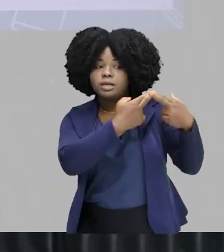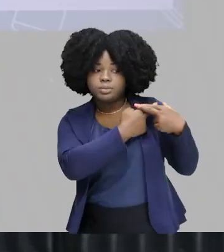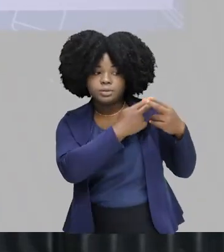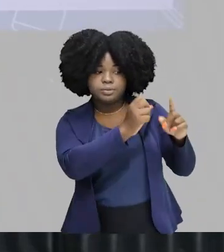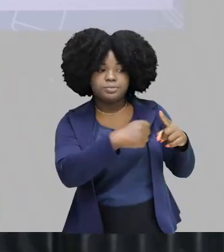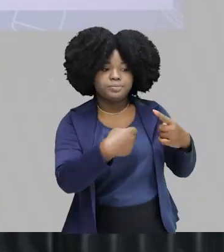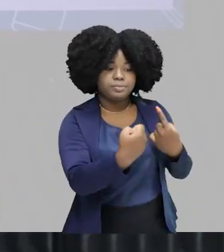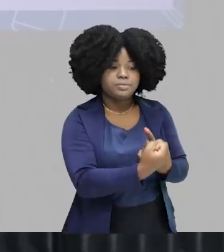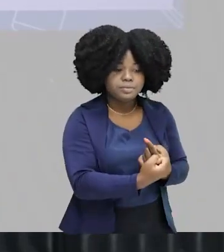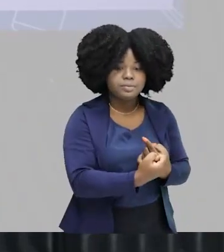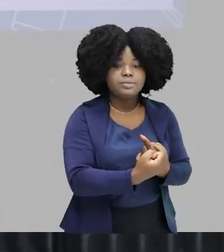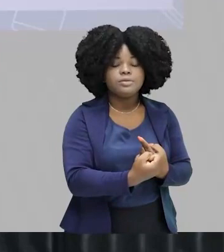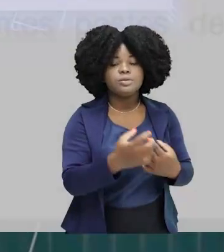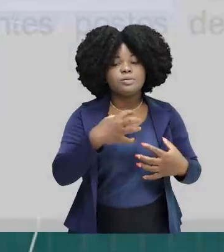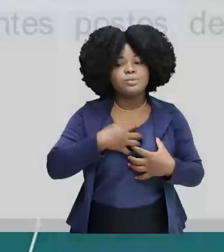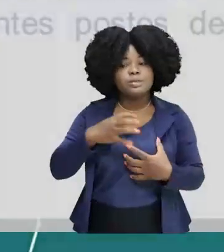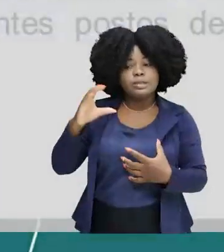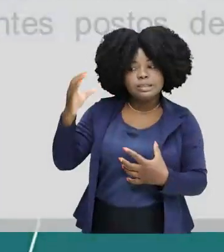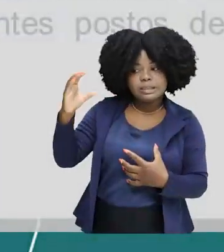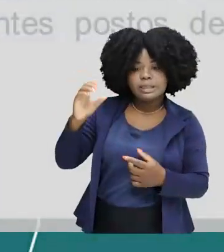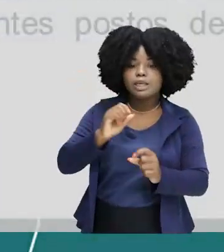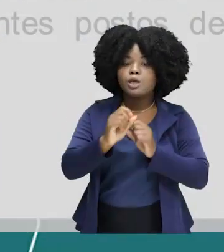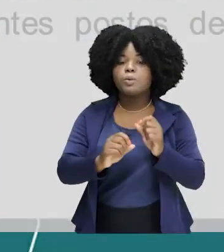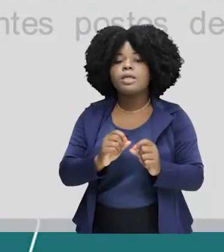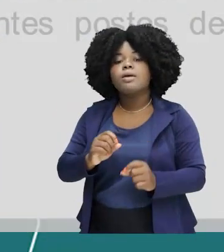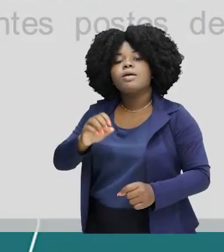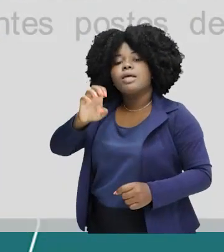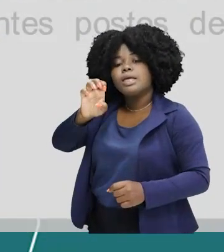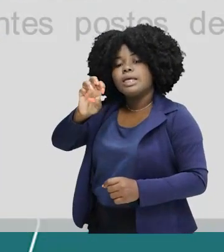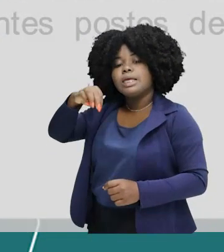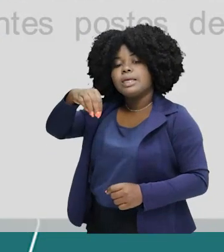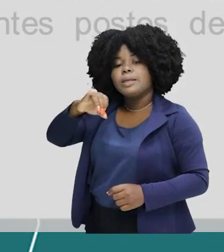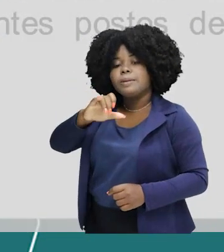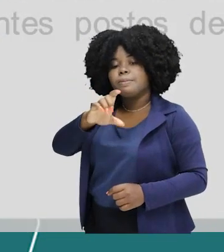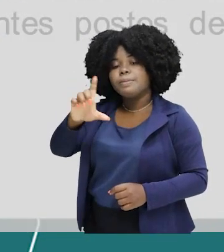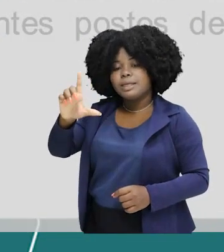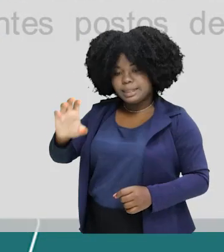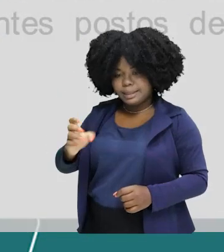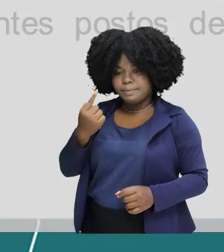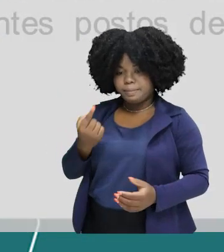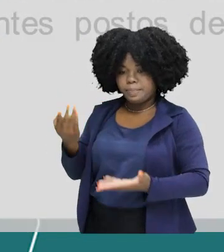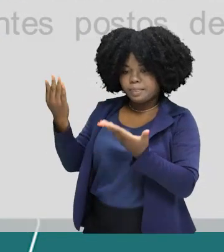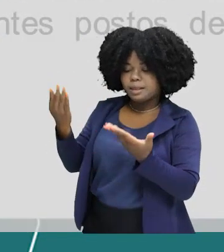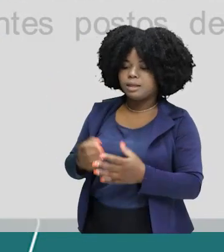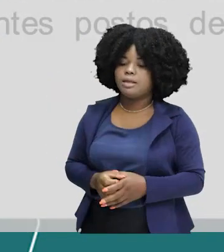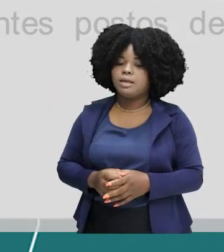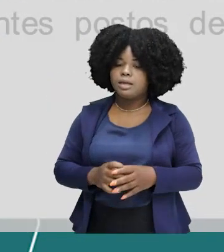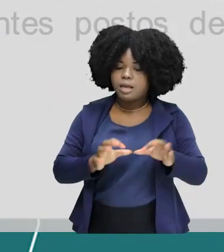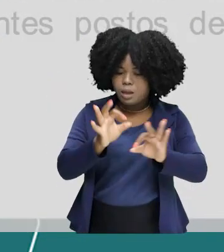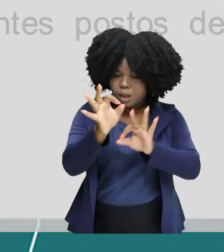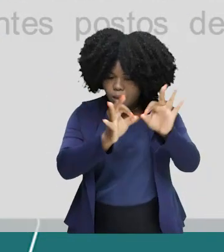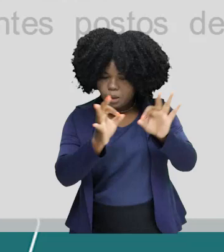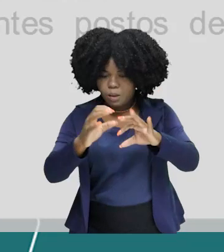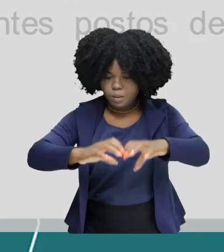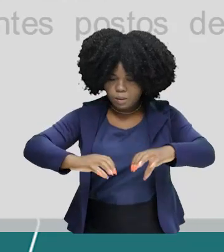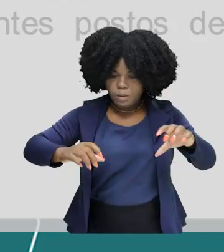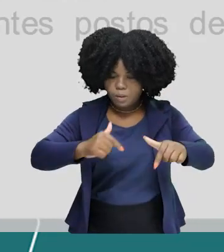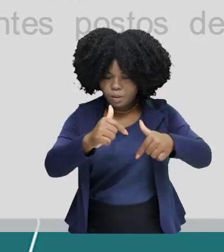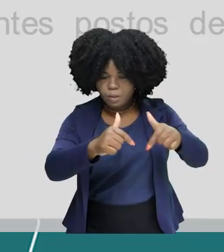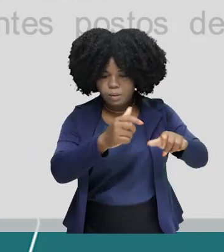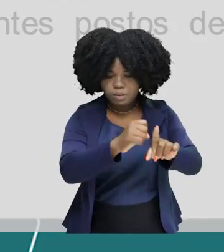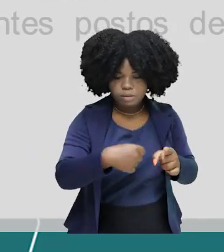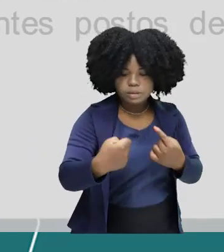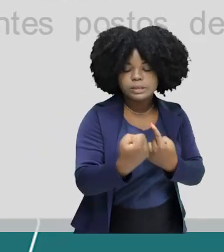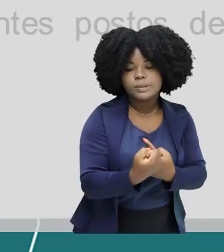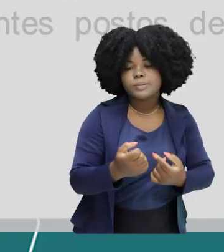sentido científico da coisa, que é o Émile Durkheim. Émile Durkheim e a divisão do trabalho social. Divisão